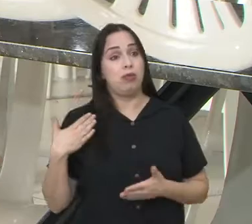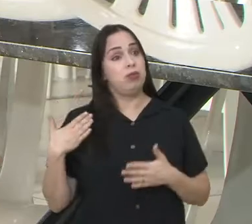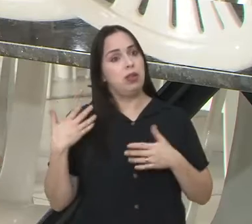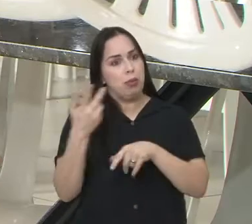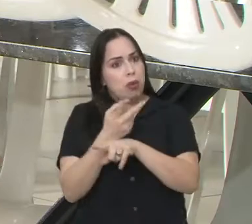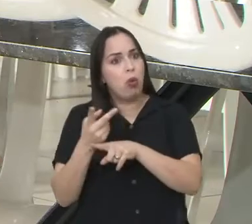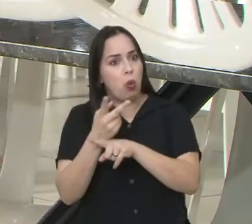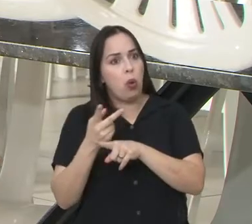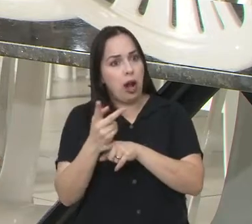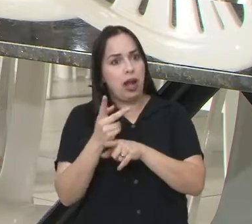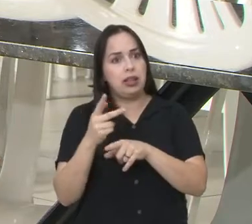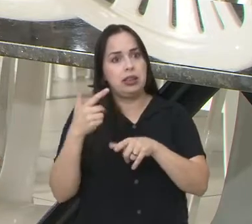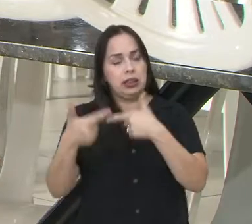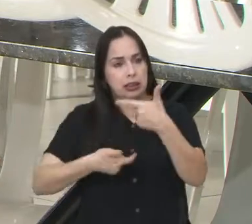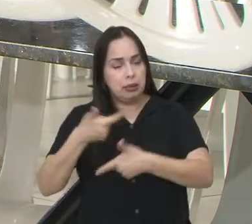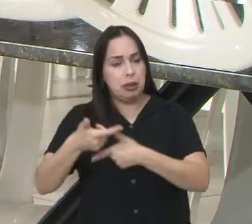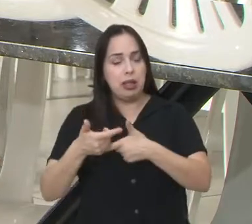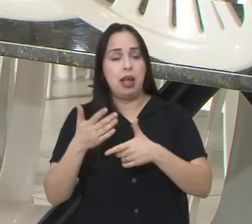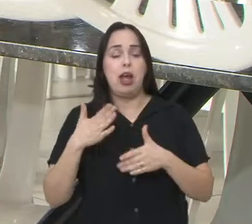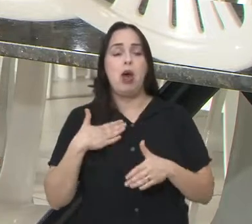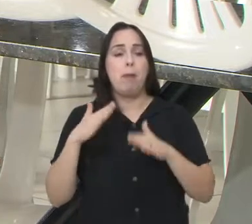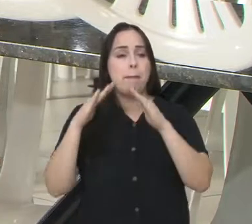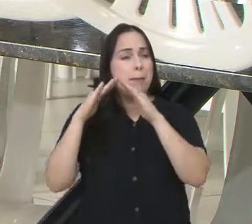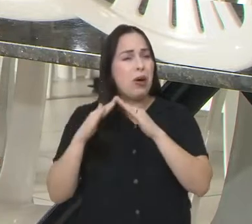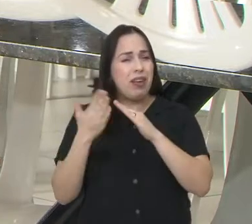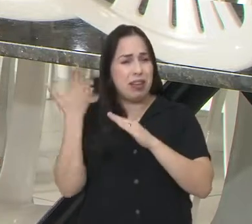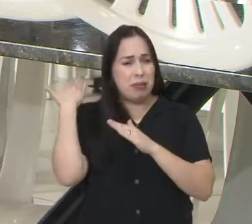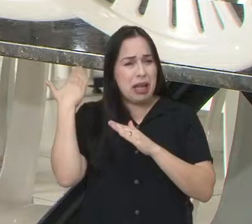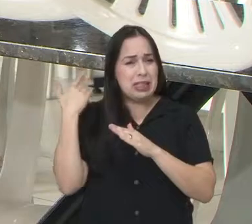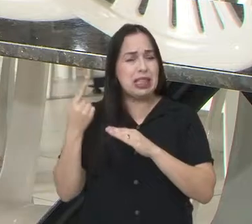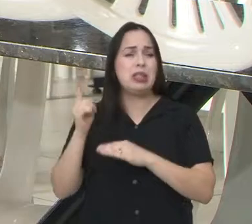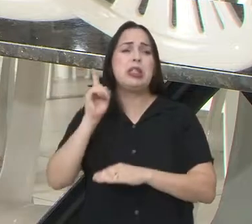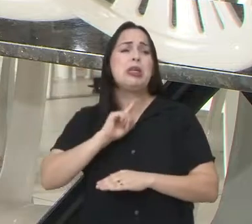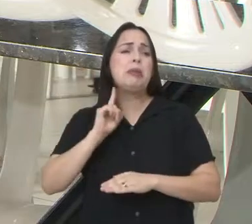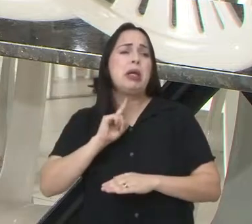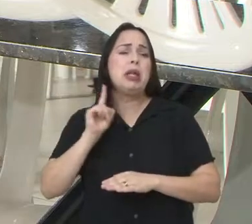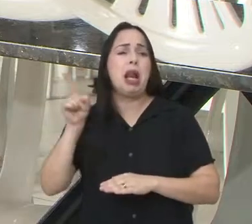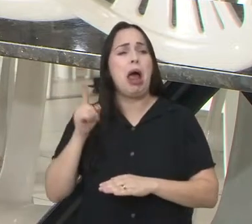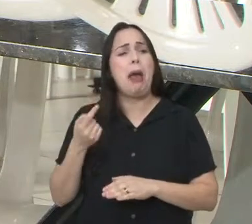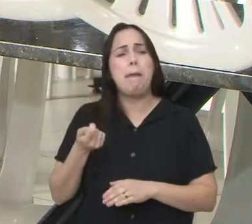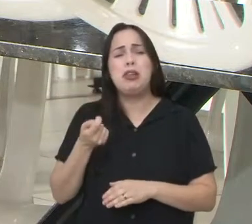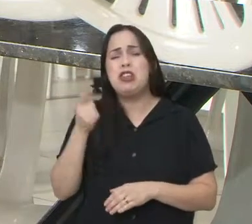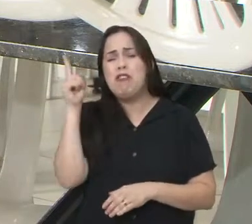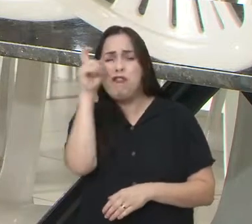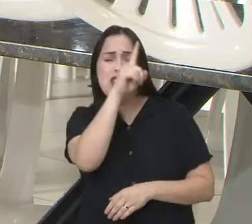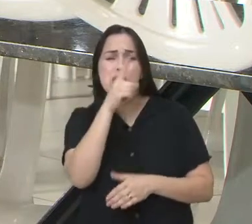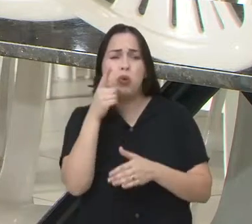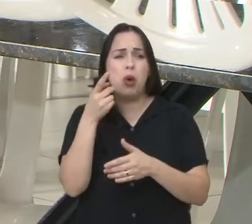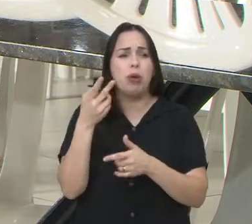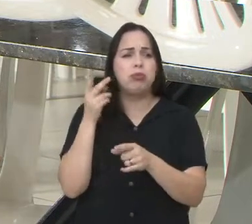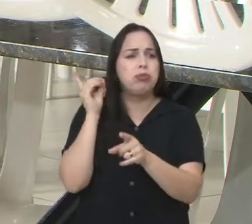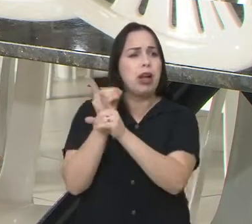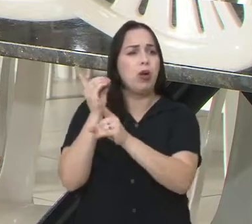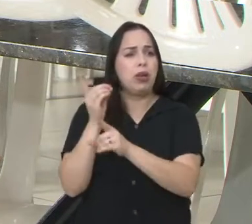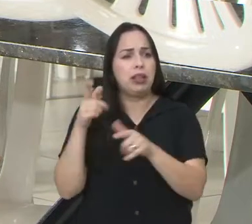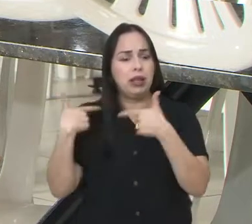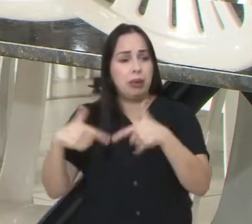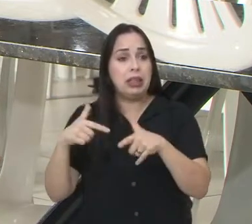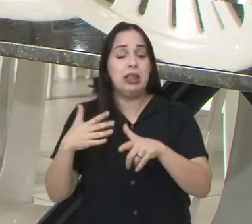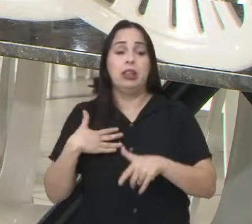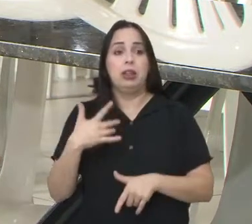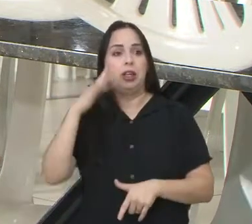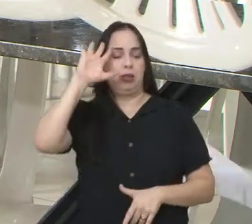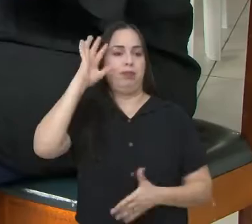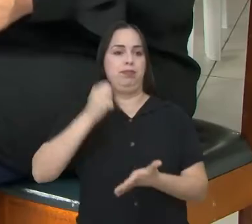né? Porque eu morava no interior de Minas e o emprego lá era muito difícil. Então eu resolvi partir para São José